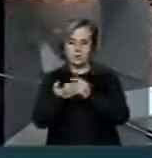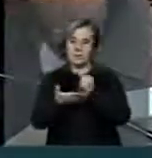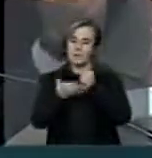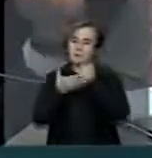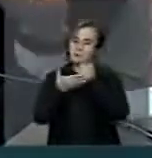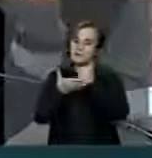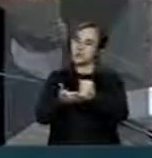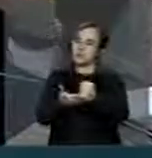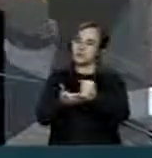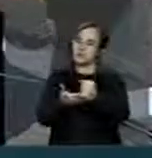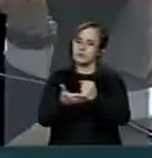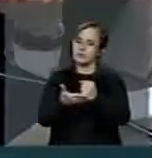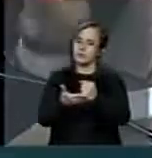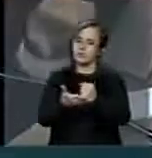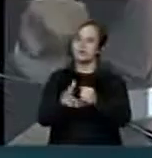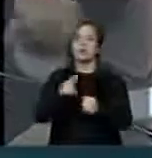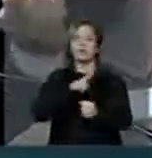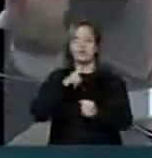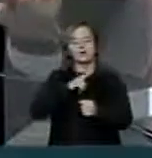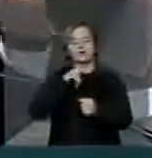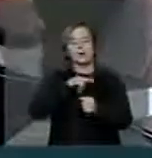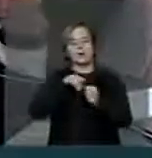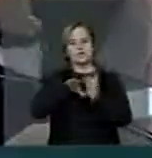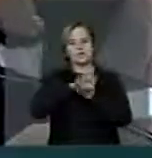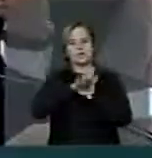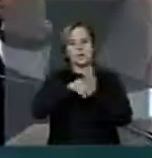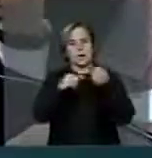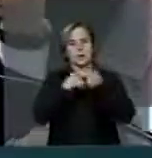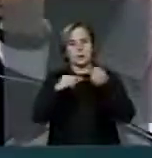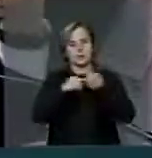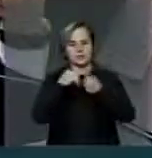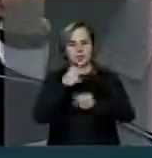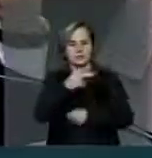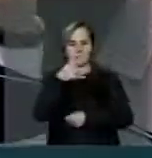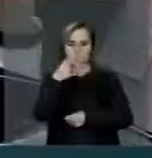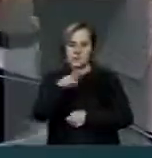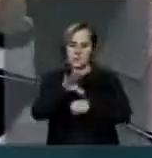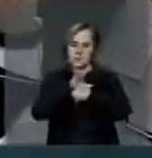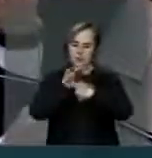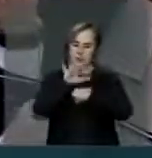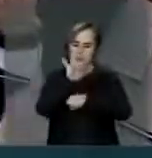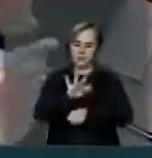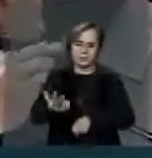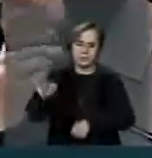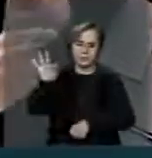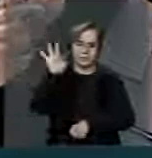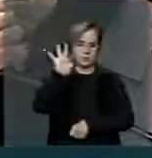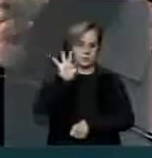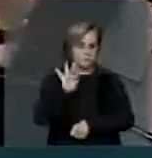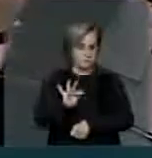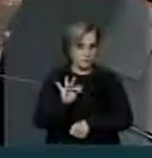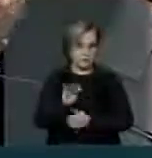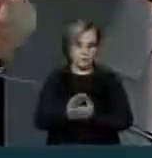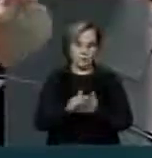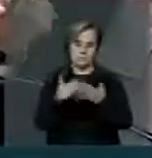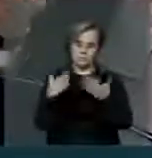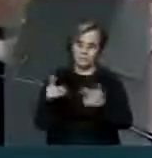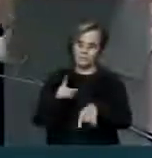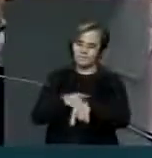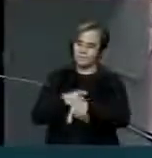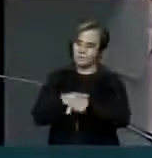conforme preceitua o artigo 24 da Constituição Federal. Então, no momento